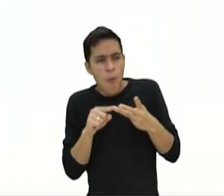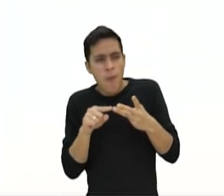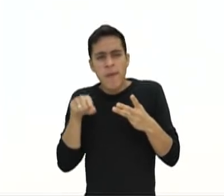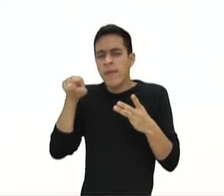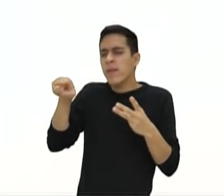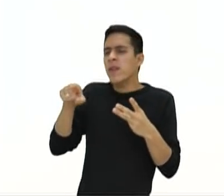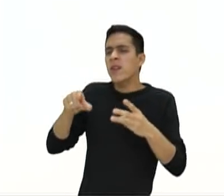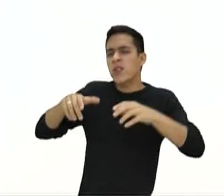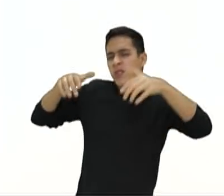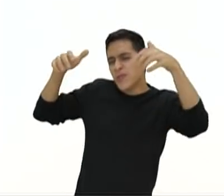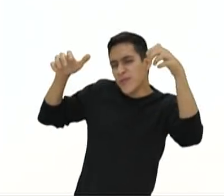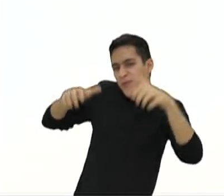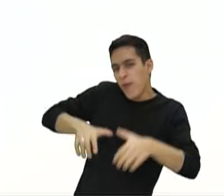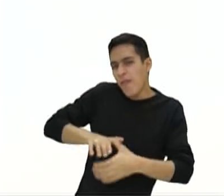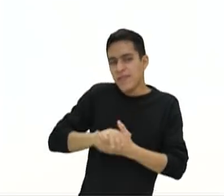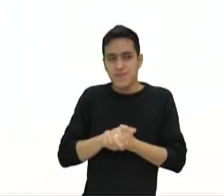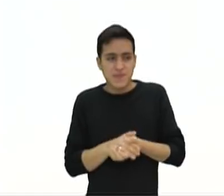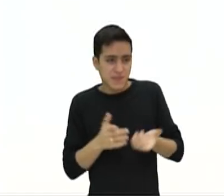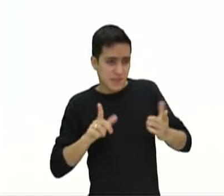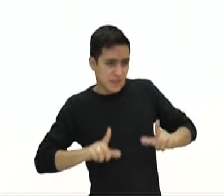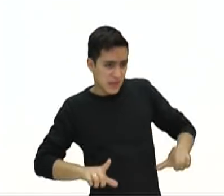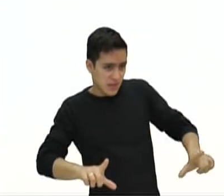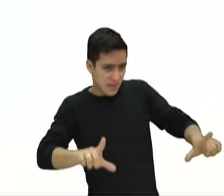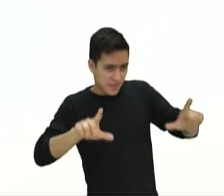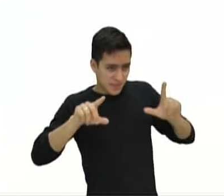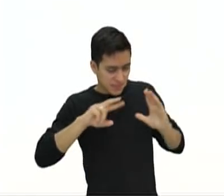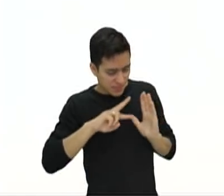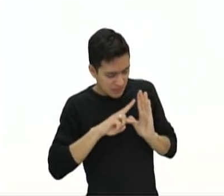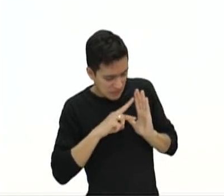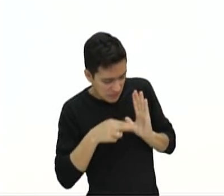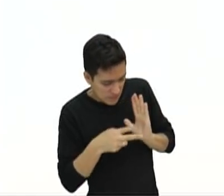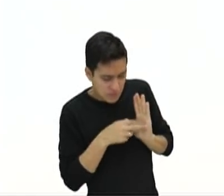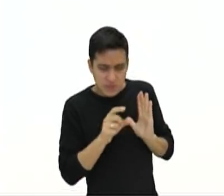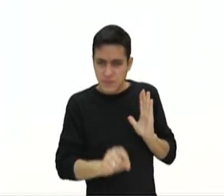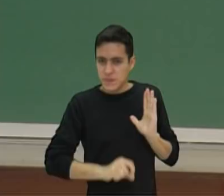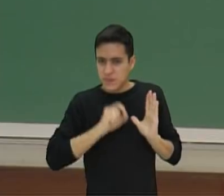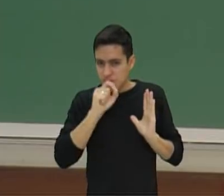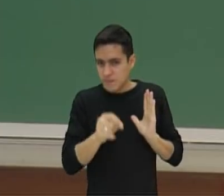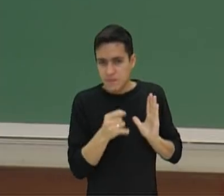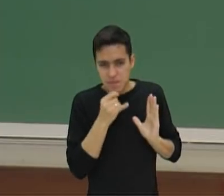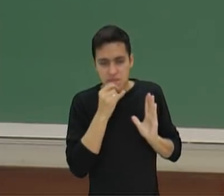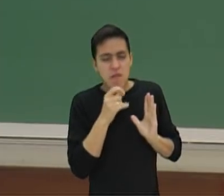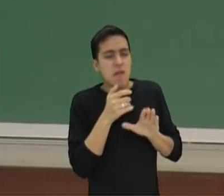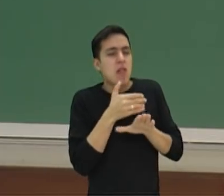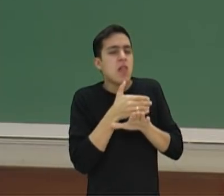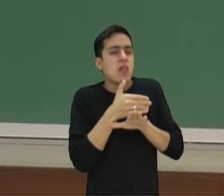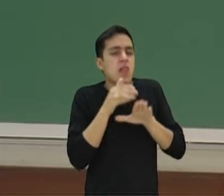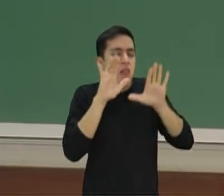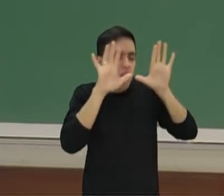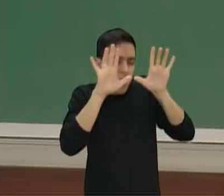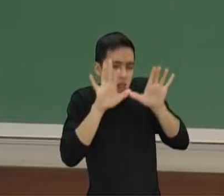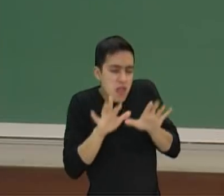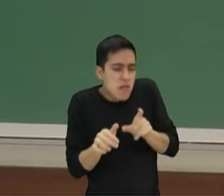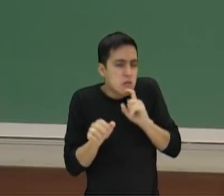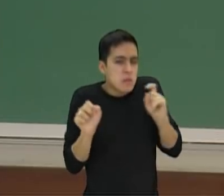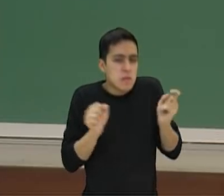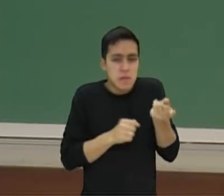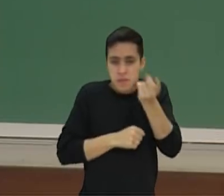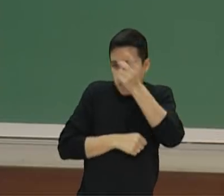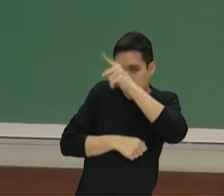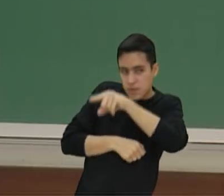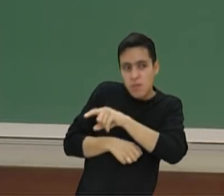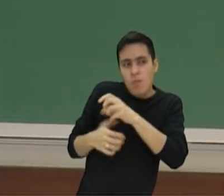está chuvoso, aqui está com geada e aqui